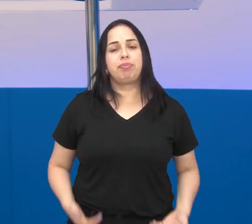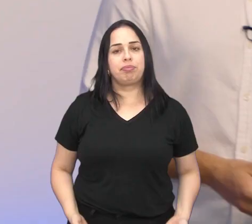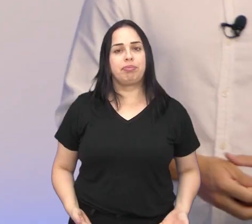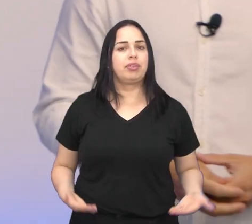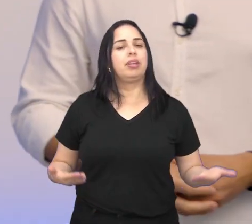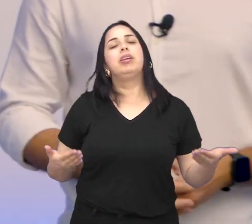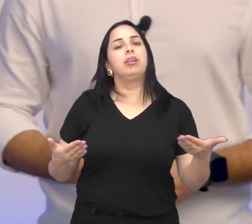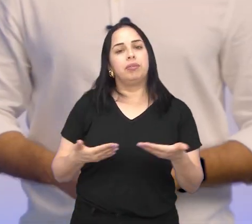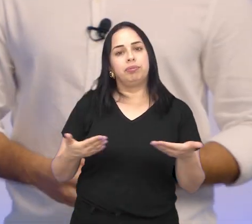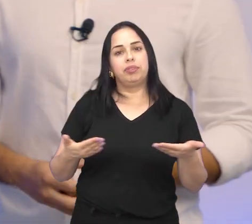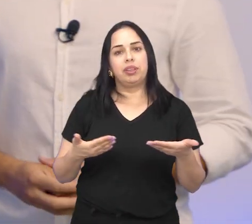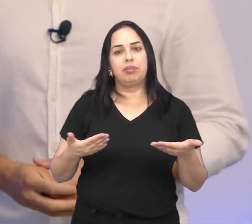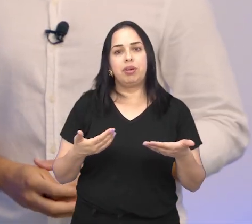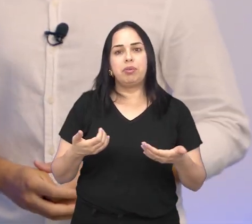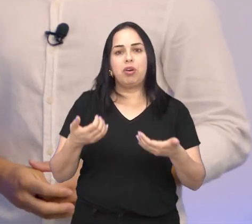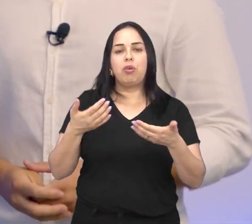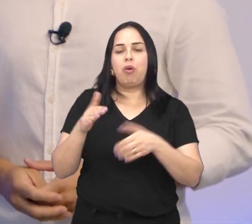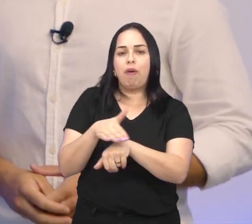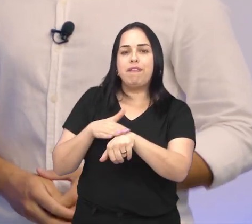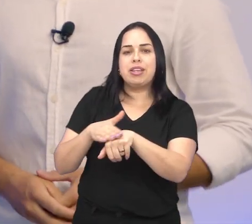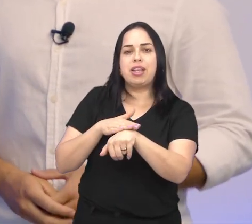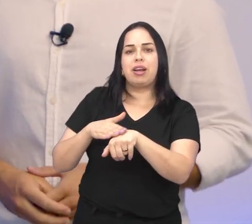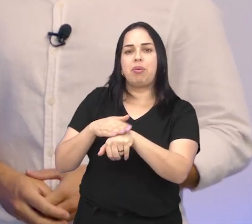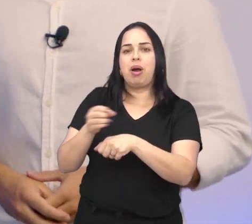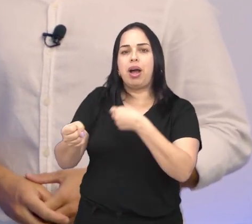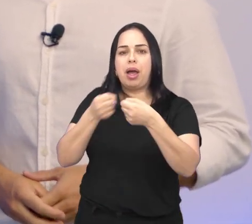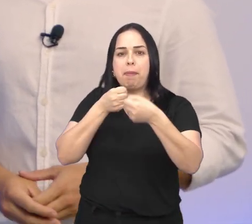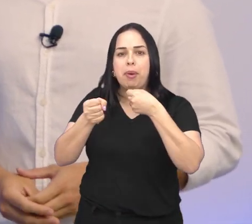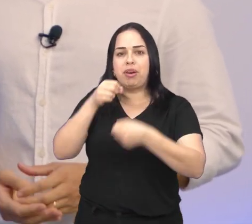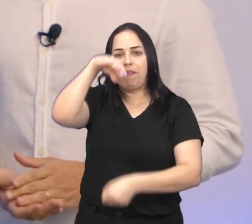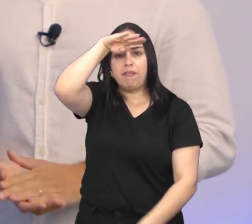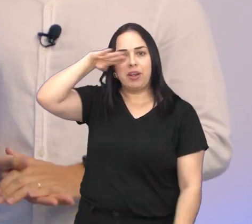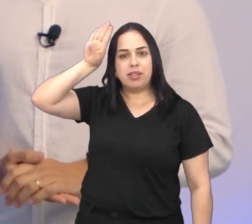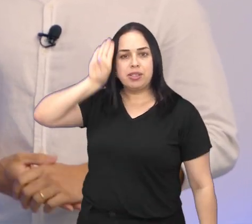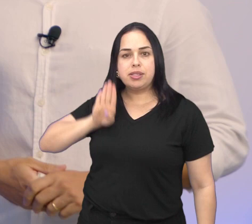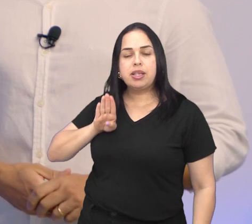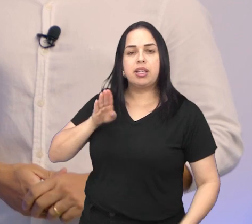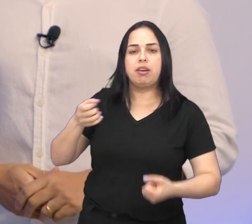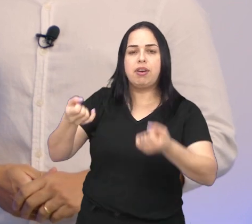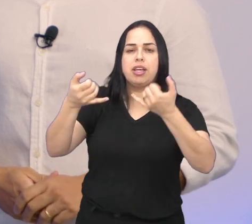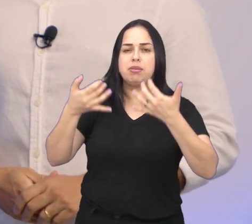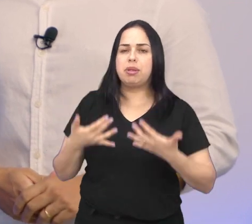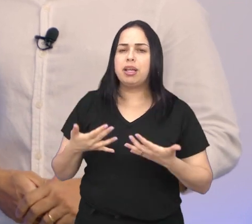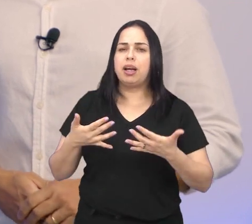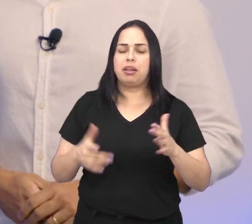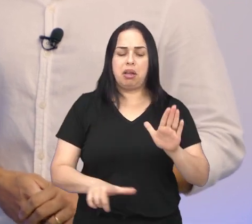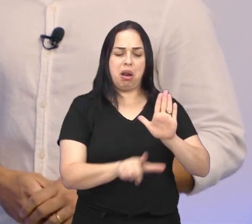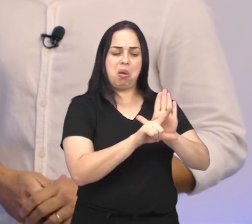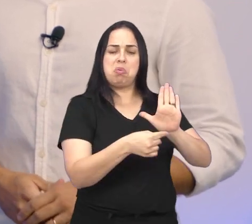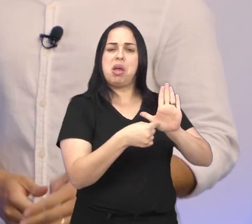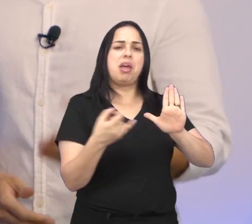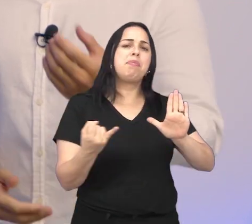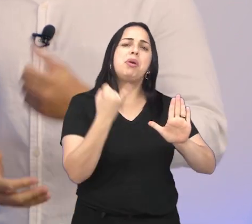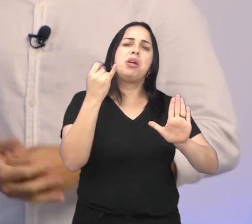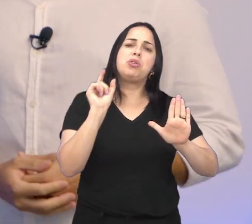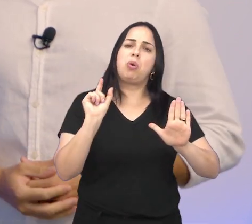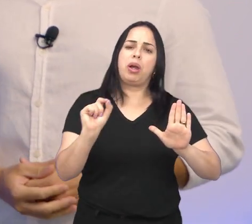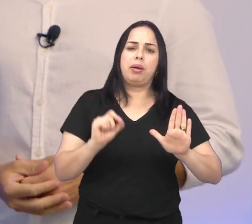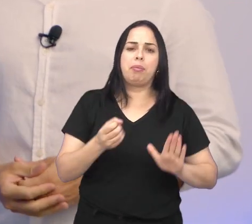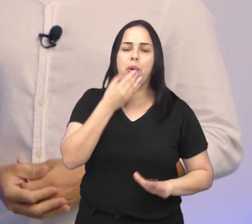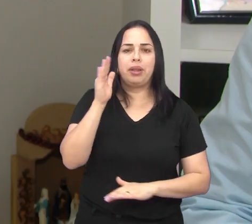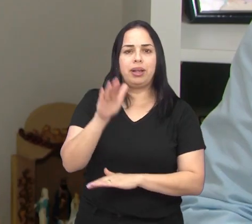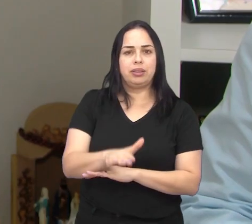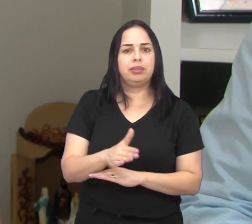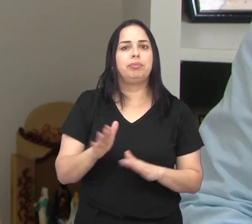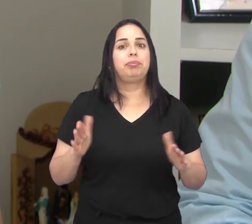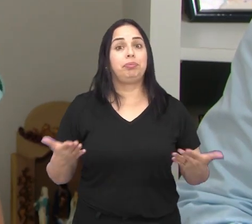cidade. E agora a gente vai falar com a repórter Francine Padilha, que vai falar um pouco mais sobre a importância da LOA. Boa tarde,